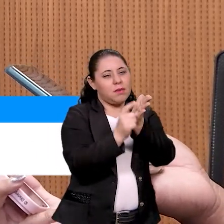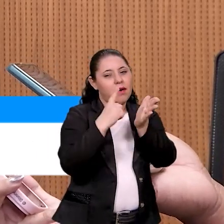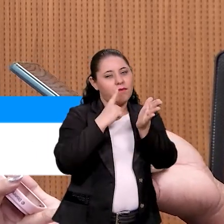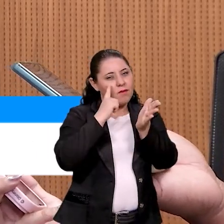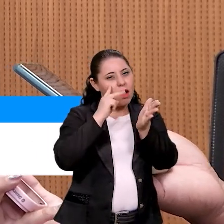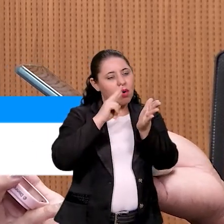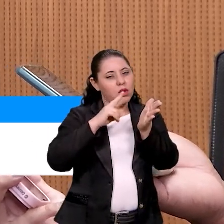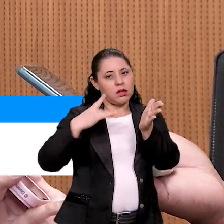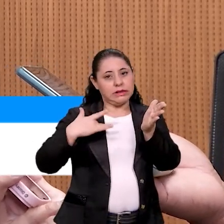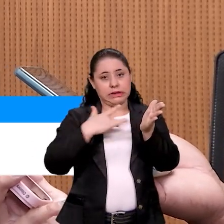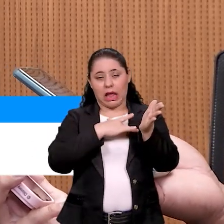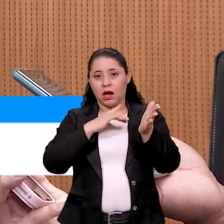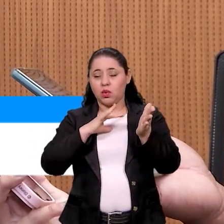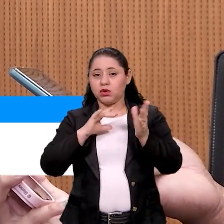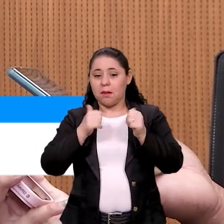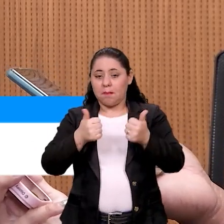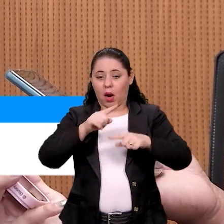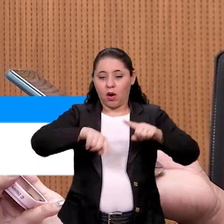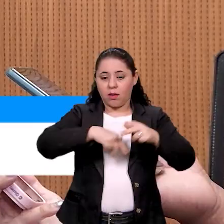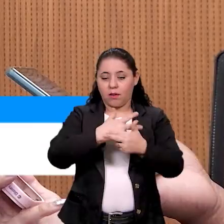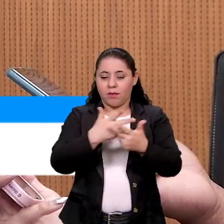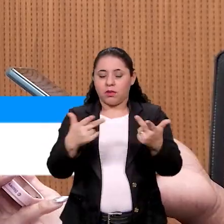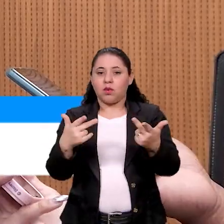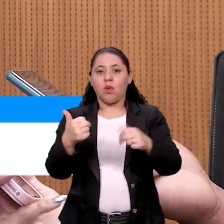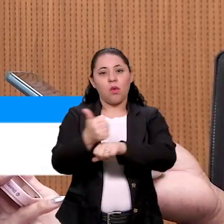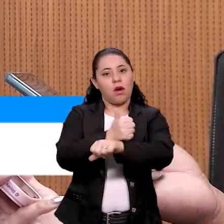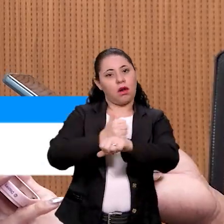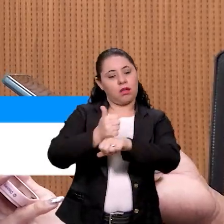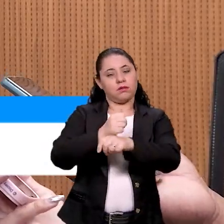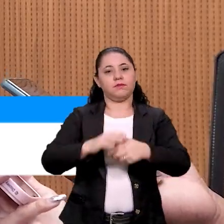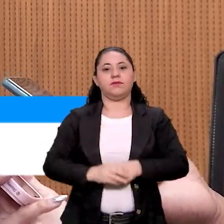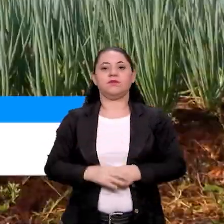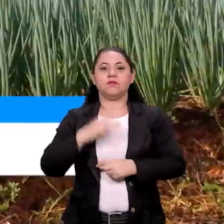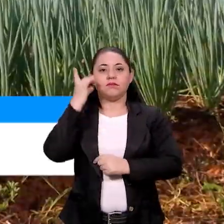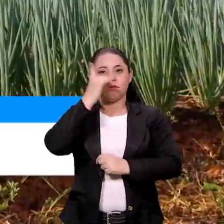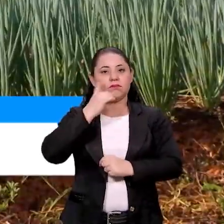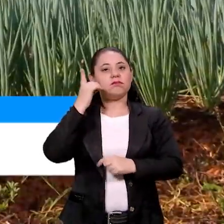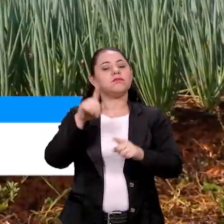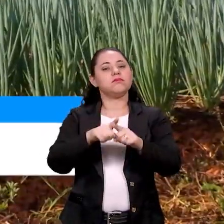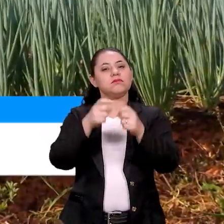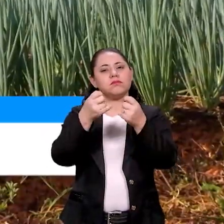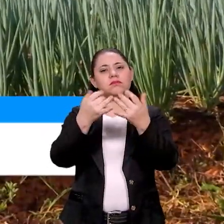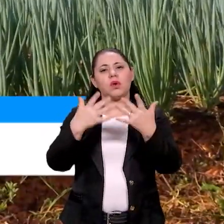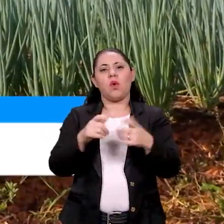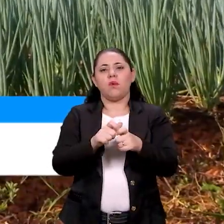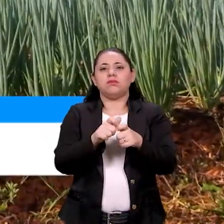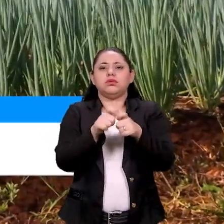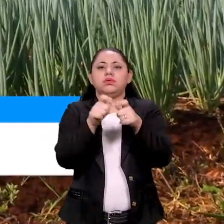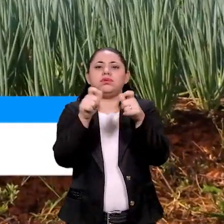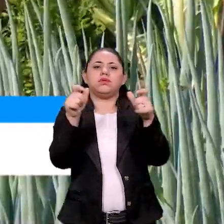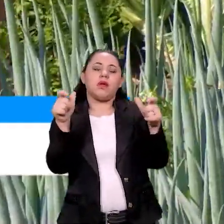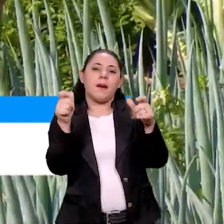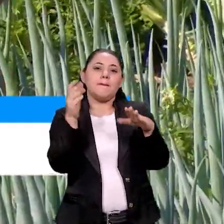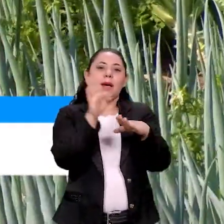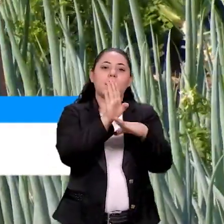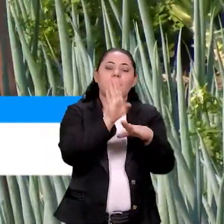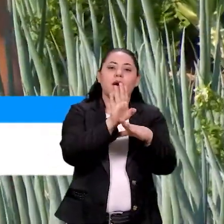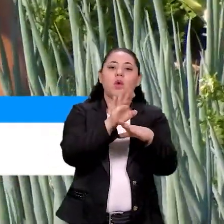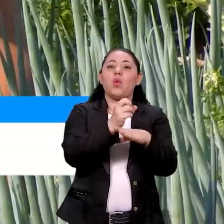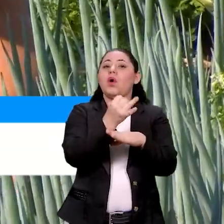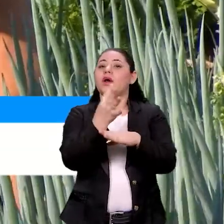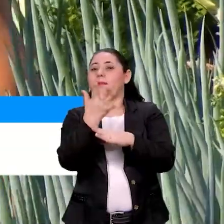vista da sanidade, da qualidade daquele produto produzido. O parlamentar também falou sobre o volume de